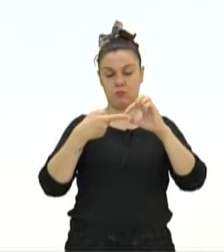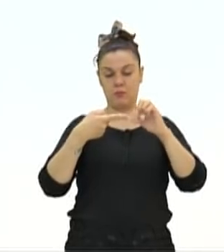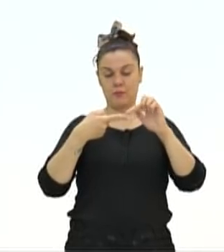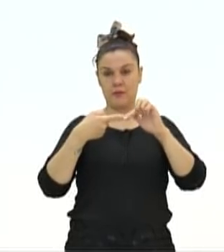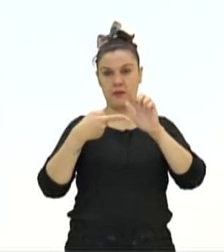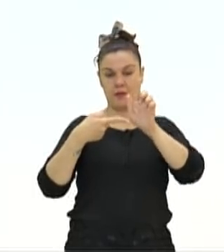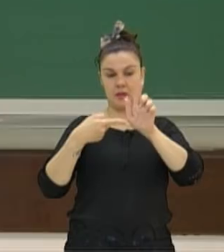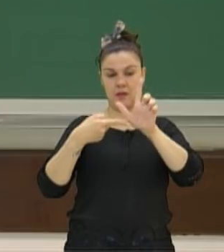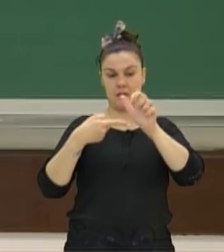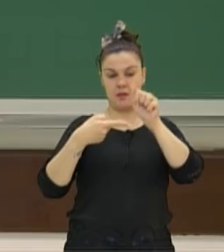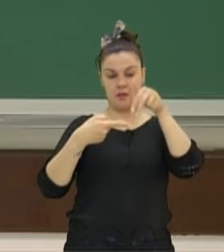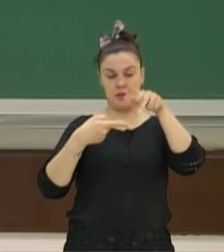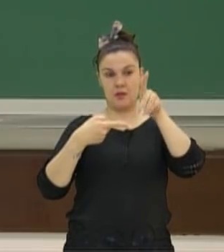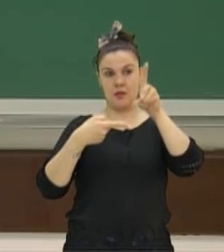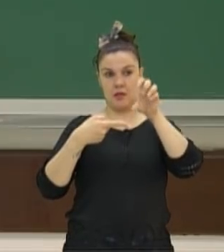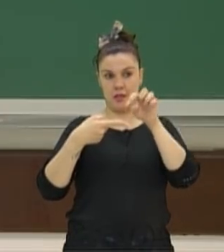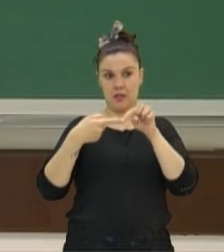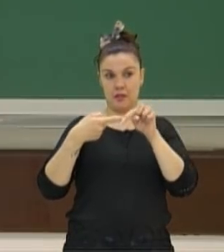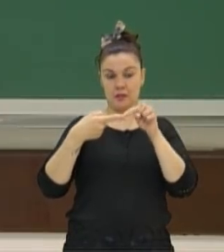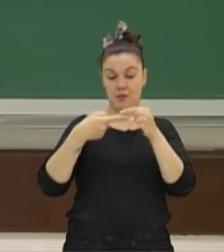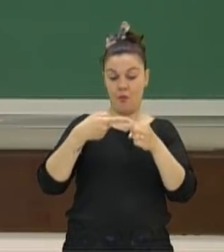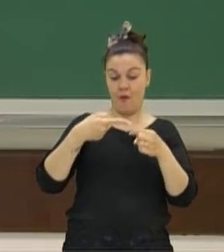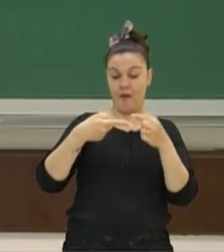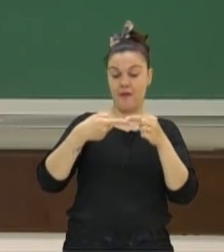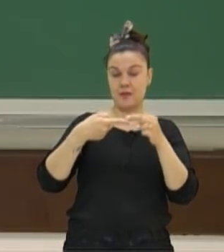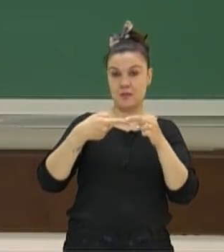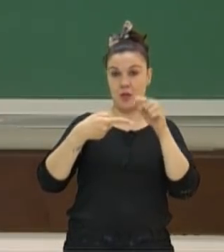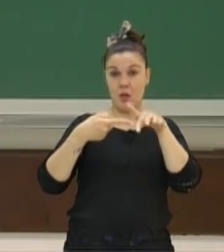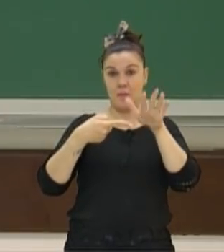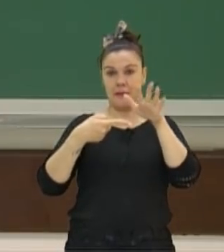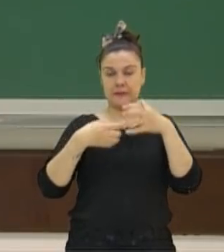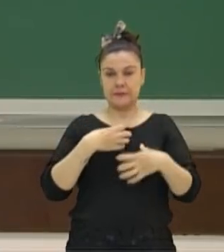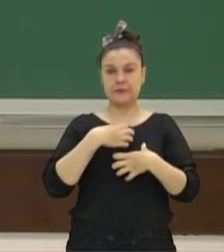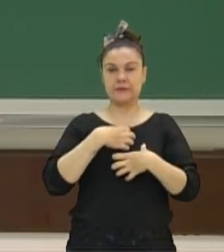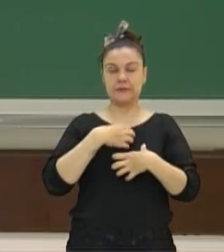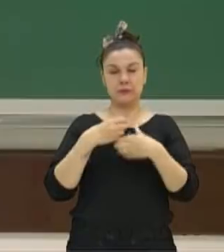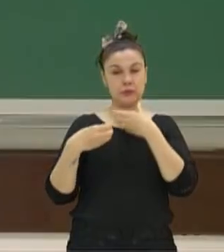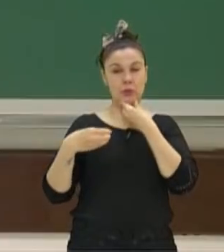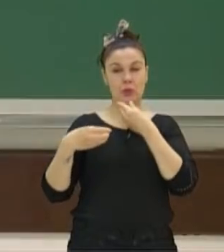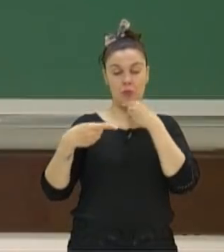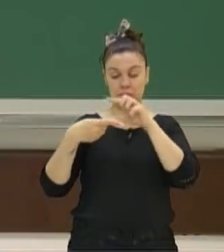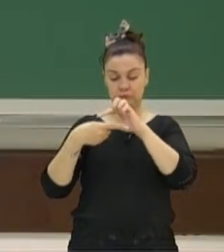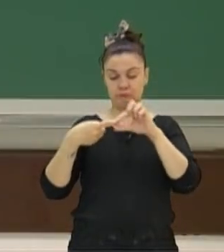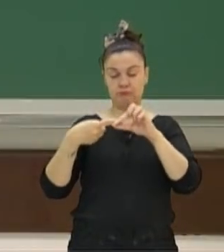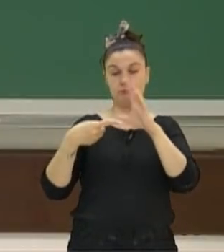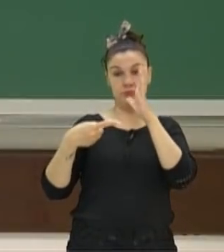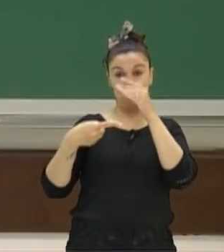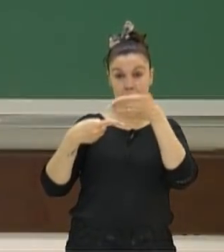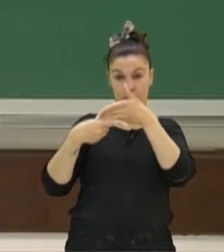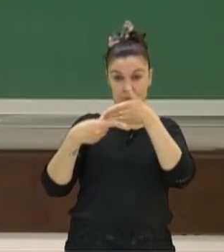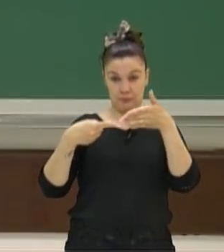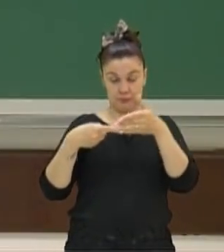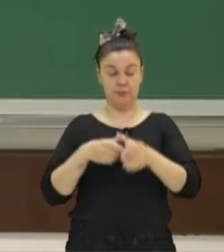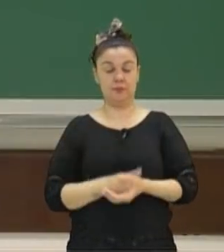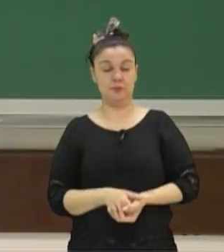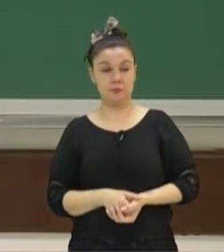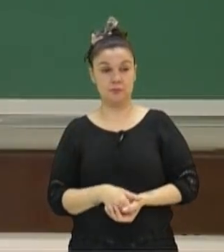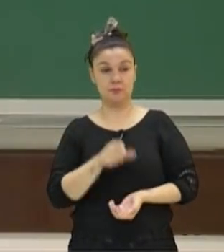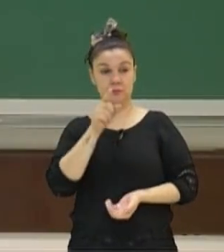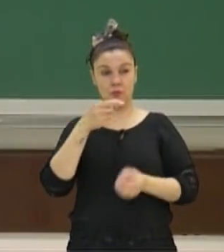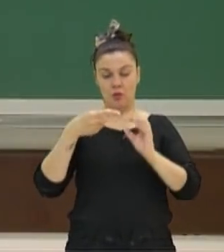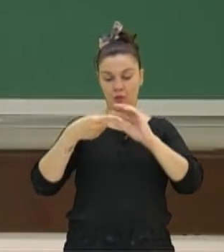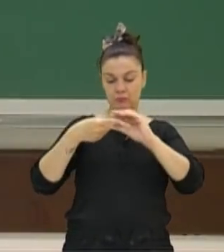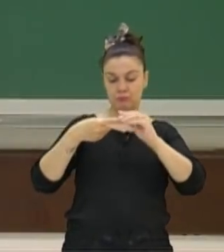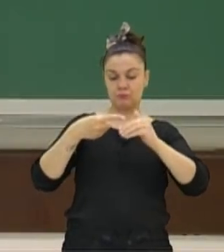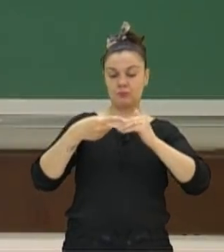de glande, tá? E essa região é a região mais sensível do pênis, né, do homem. Ela é